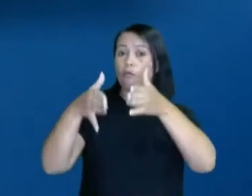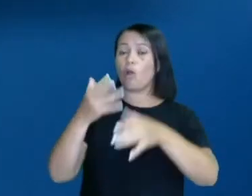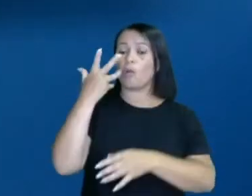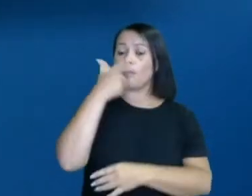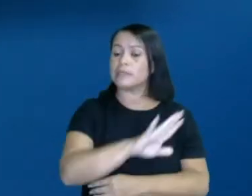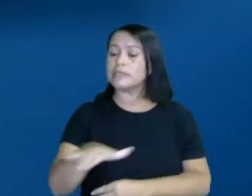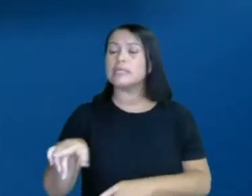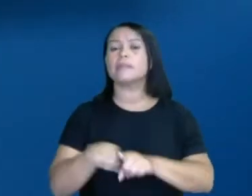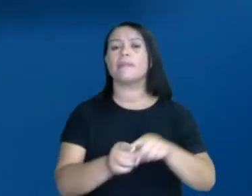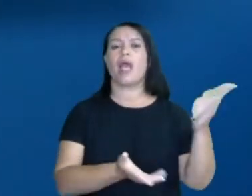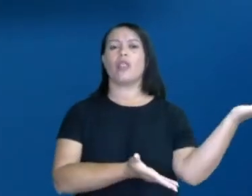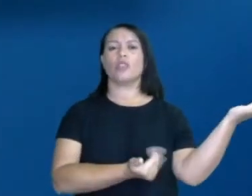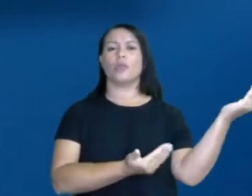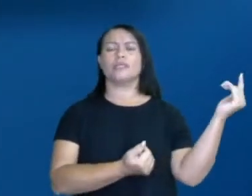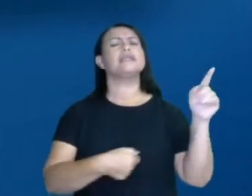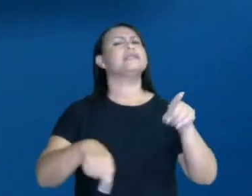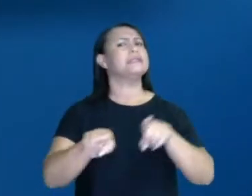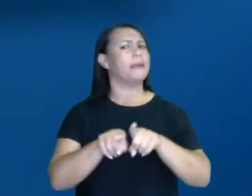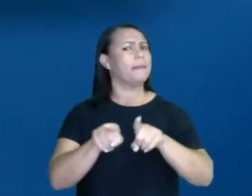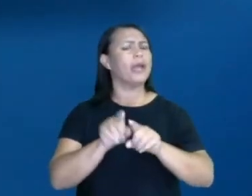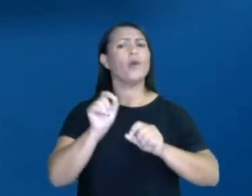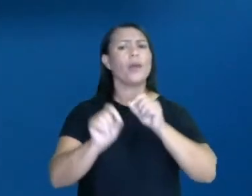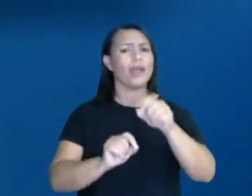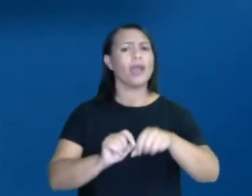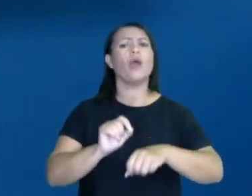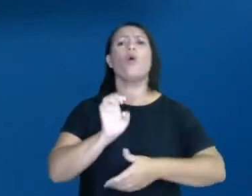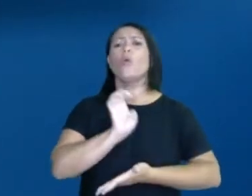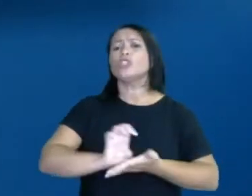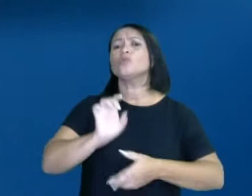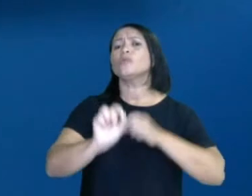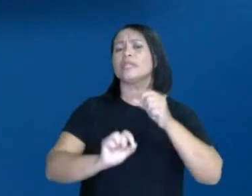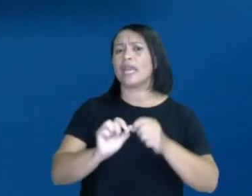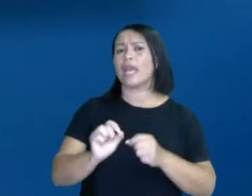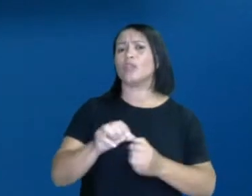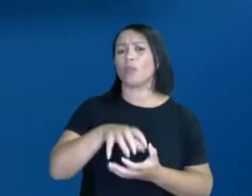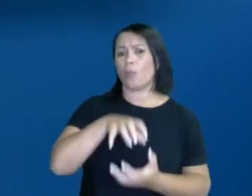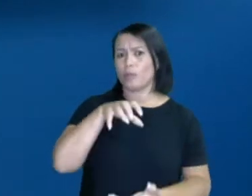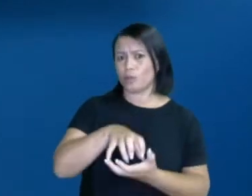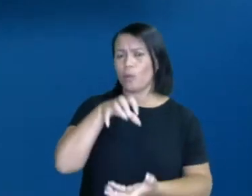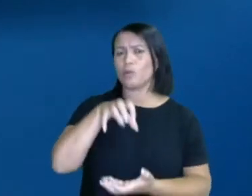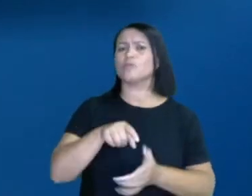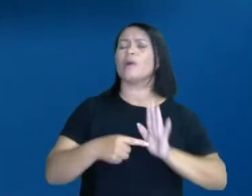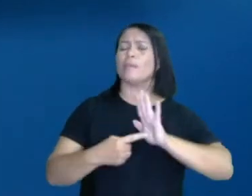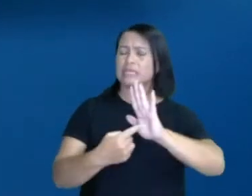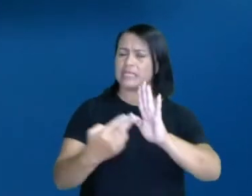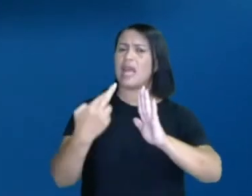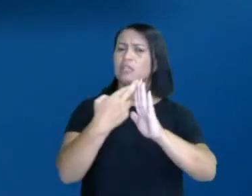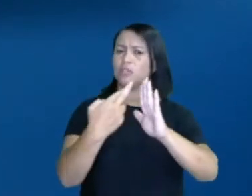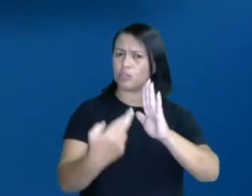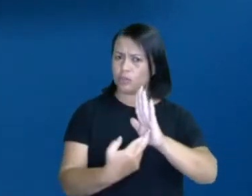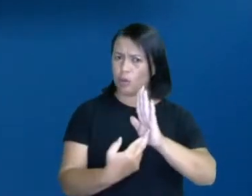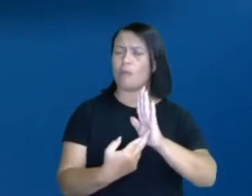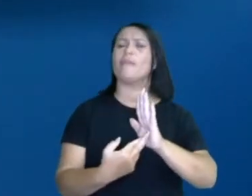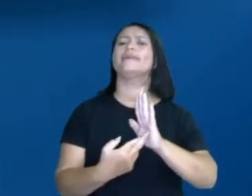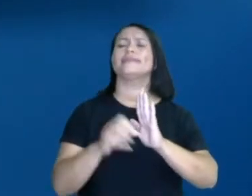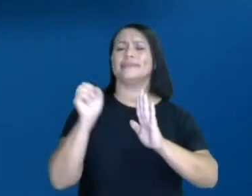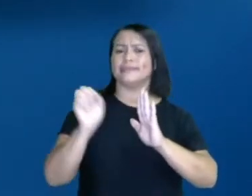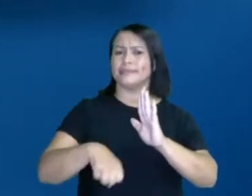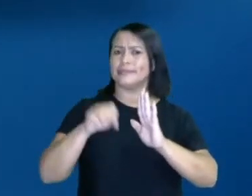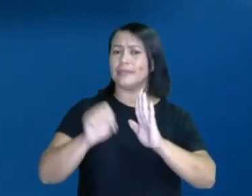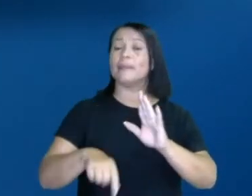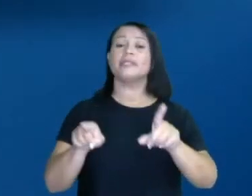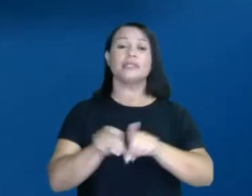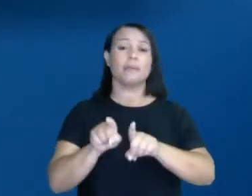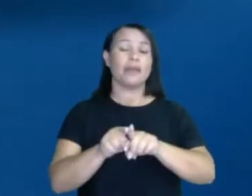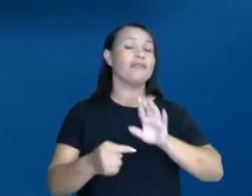aos adolescentes. A mesma coisa o Estatuto do Idoso. Ele vai apresentar normas, ele vai apresentar regras? Vai. Mas ele